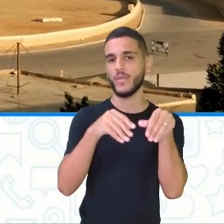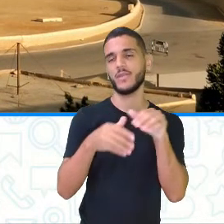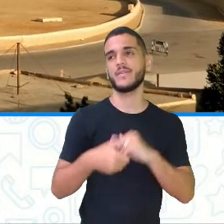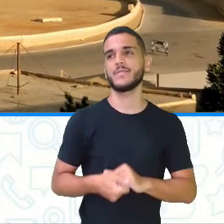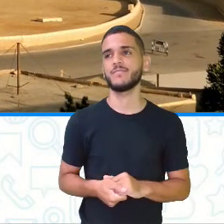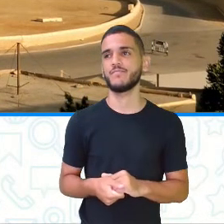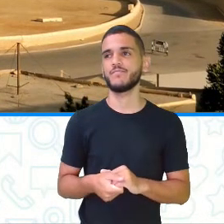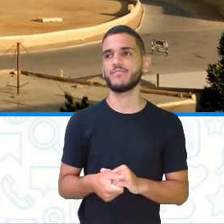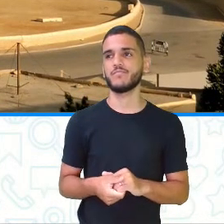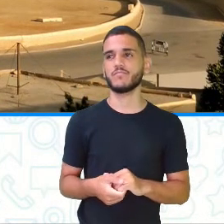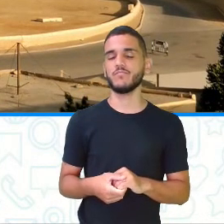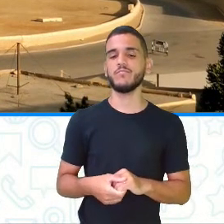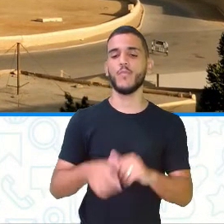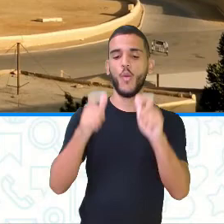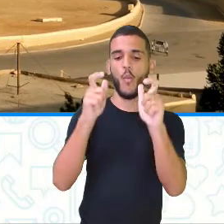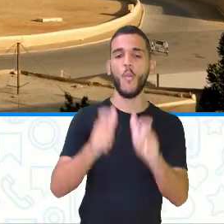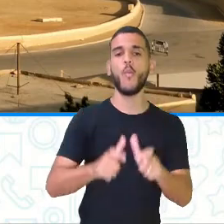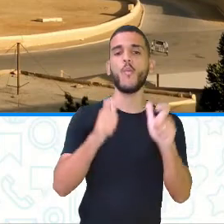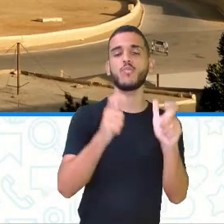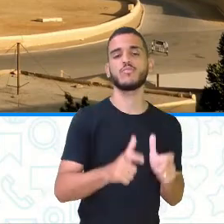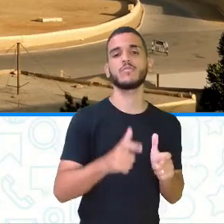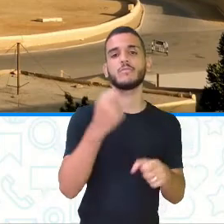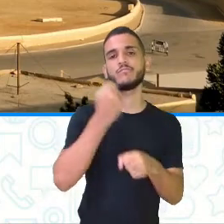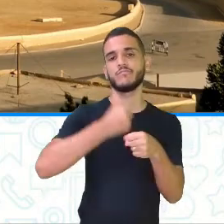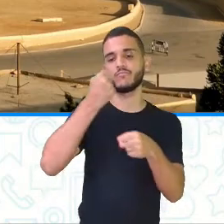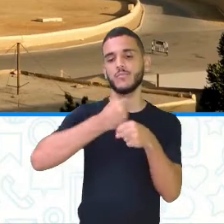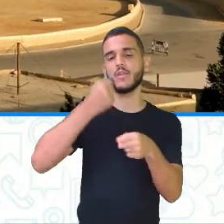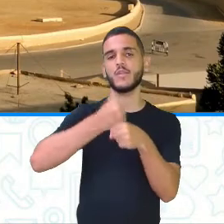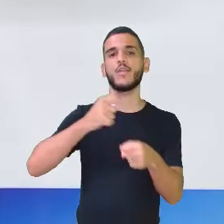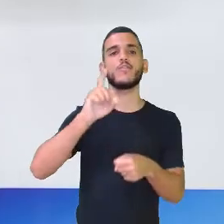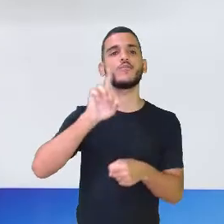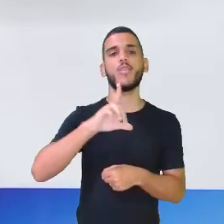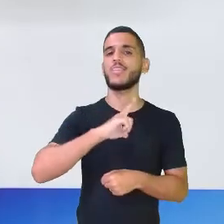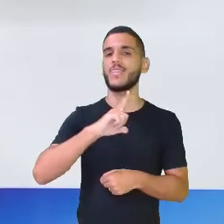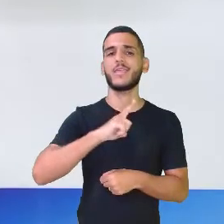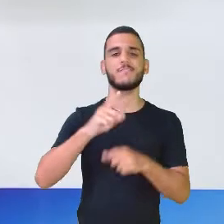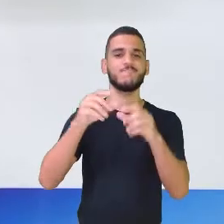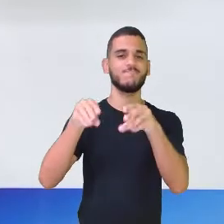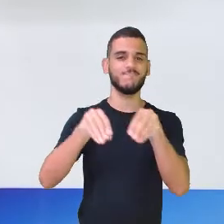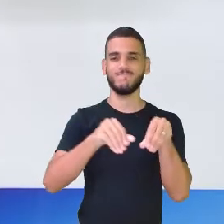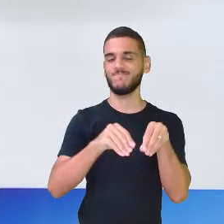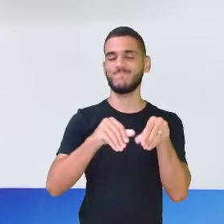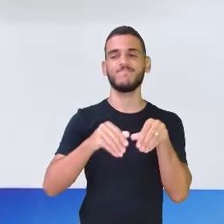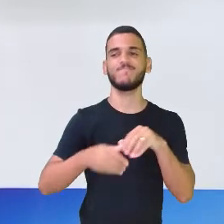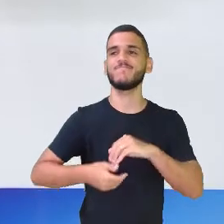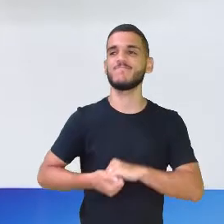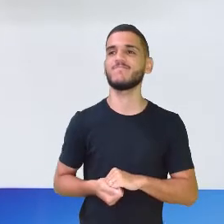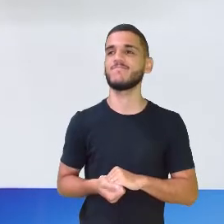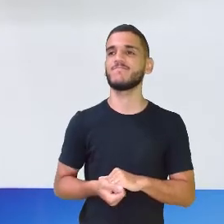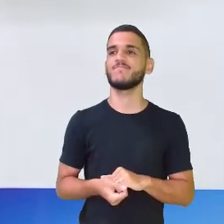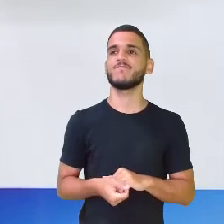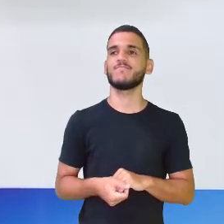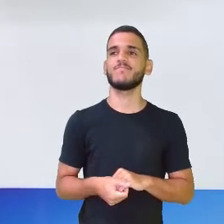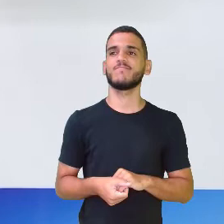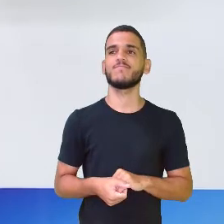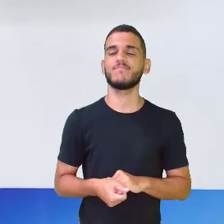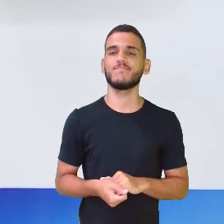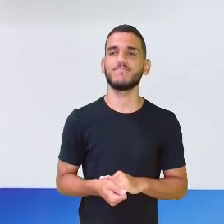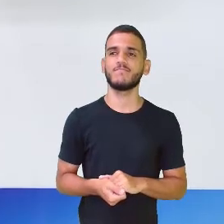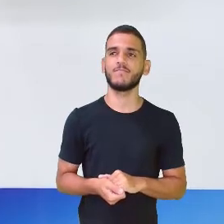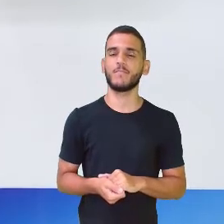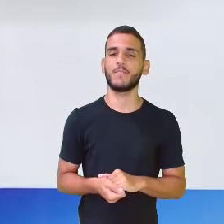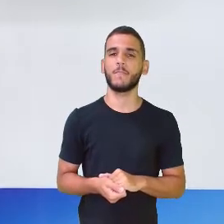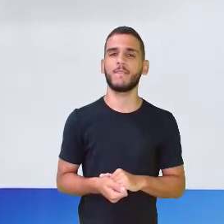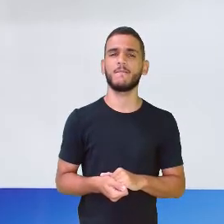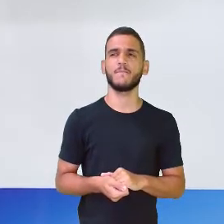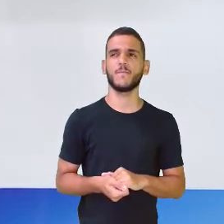Onde essas pirâmides estão construídas de um lado e de outro, só tem areia. E aí?